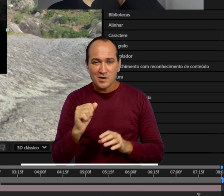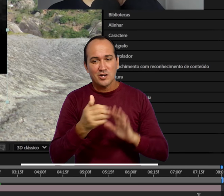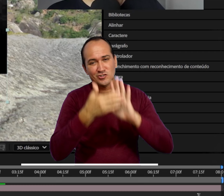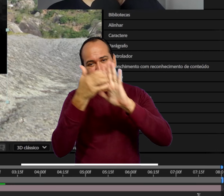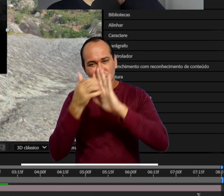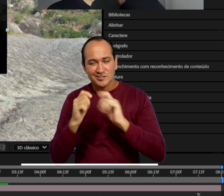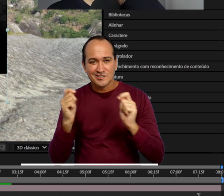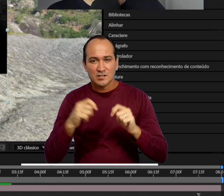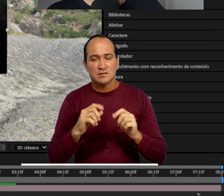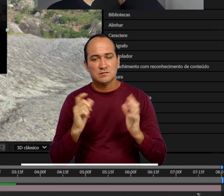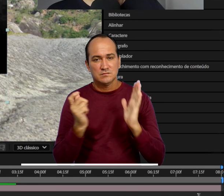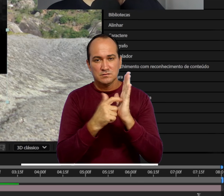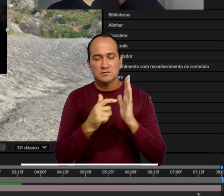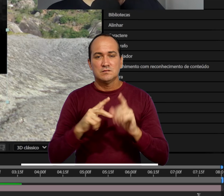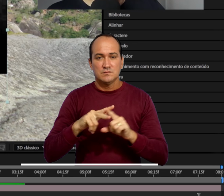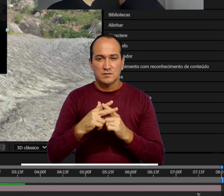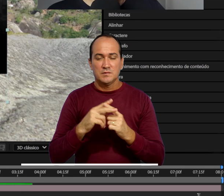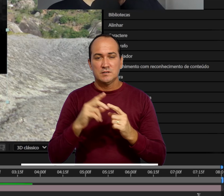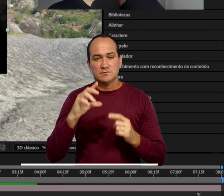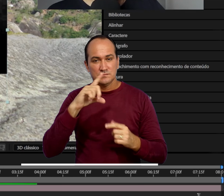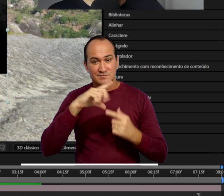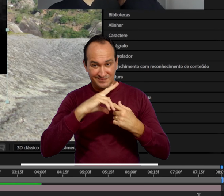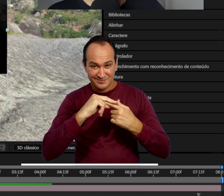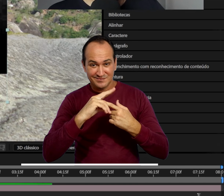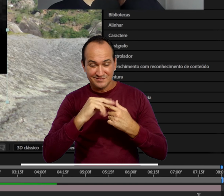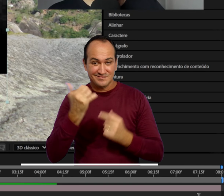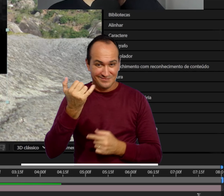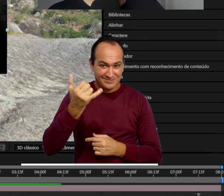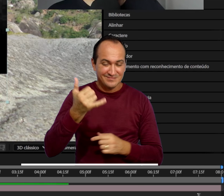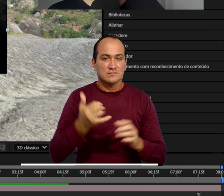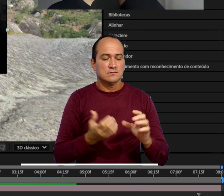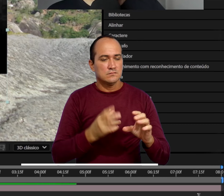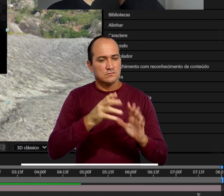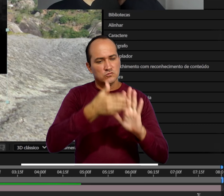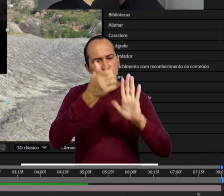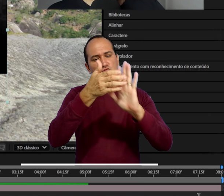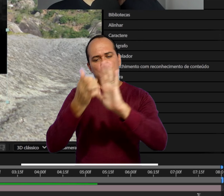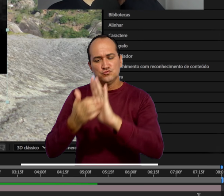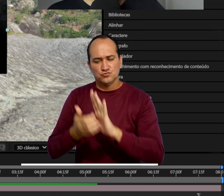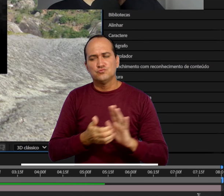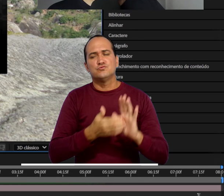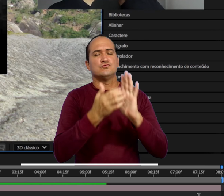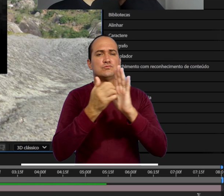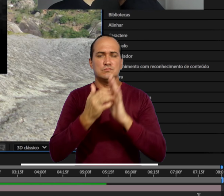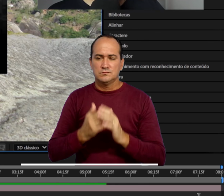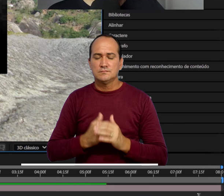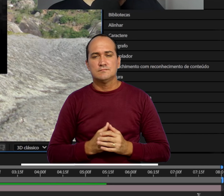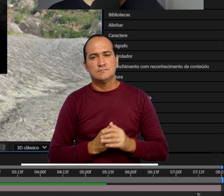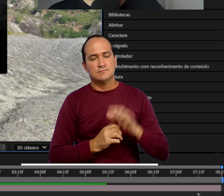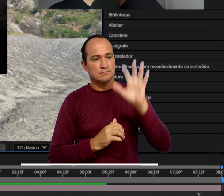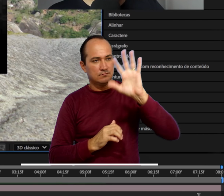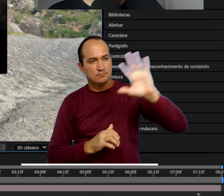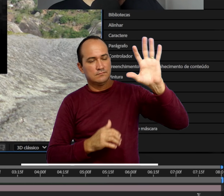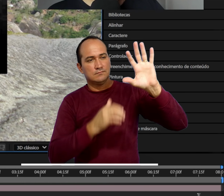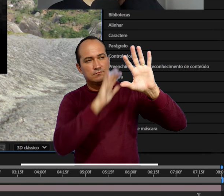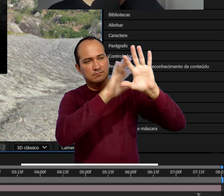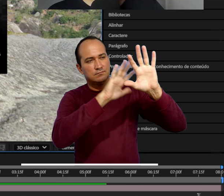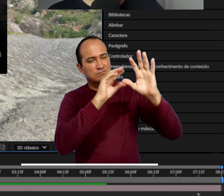desse tipo. Então eu vou clicar aqui na minha ferramenta caneta e vou simplesmente tirar, né, da minha